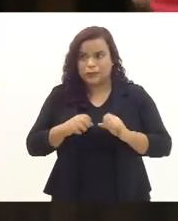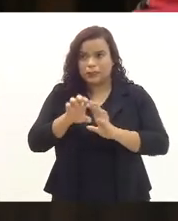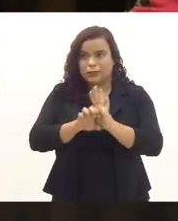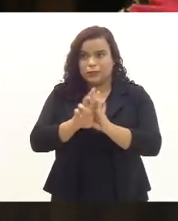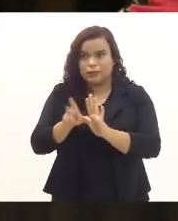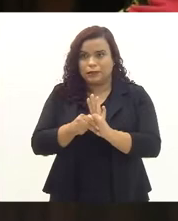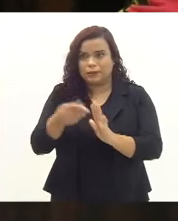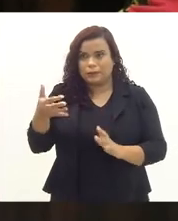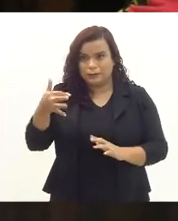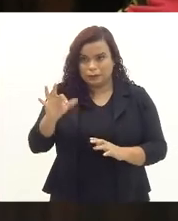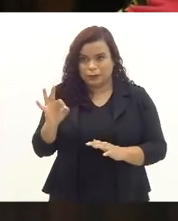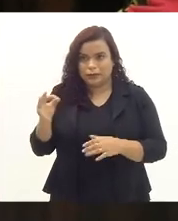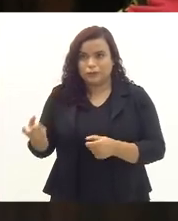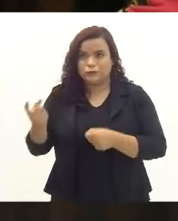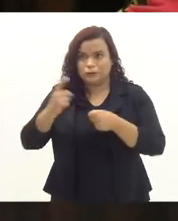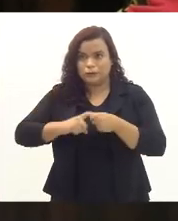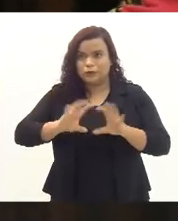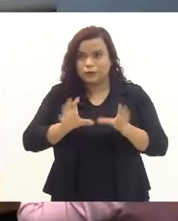comissões